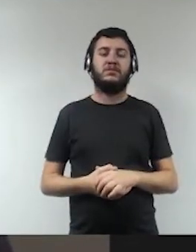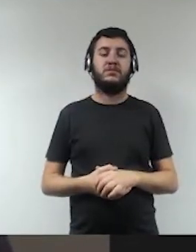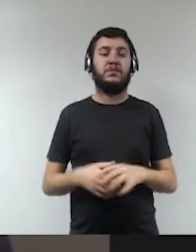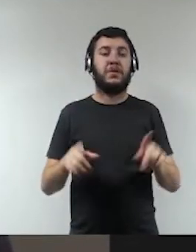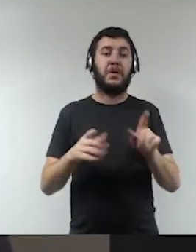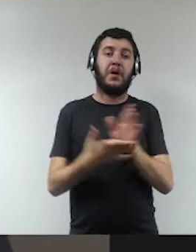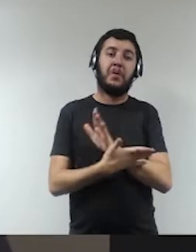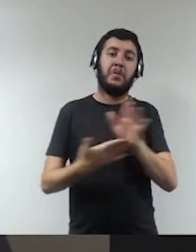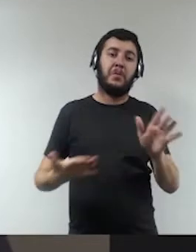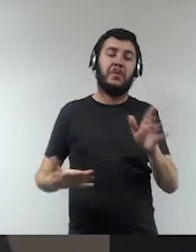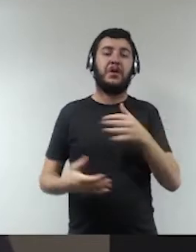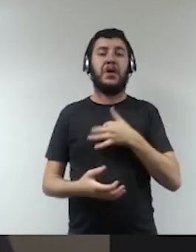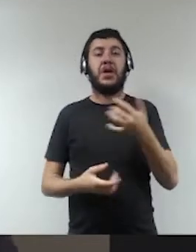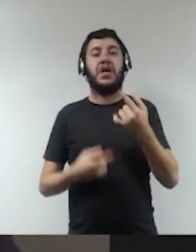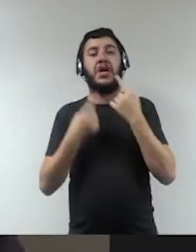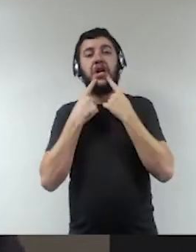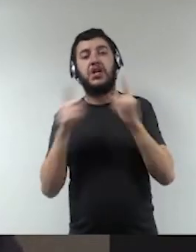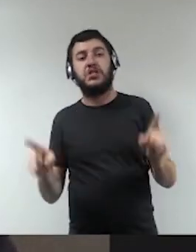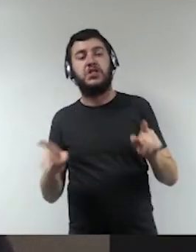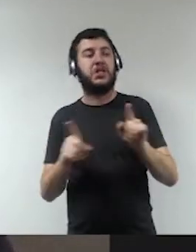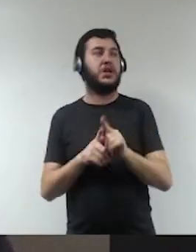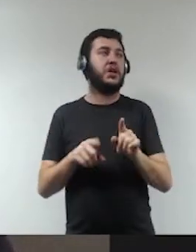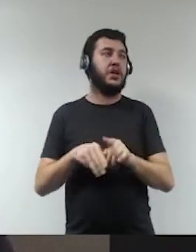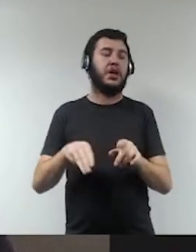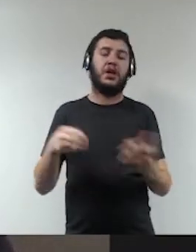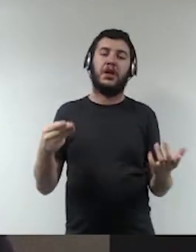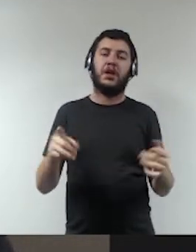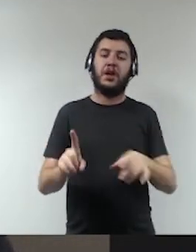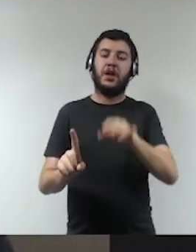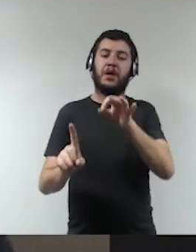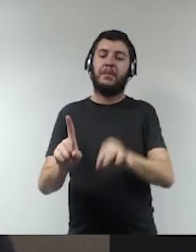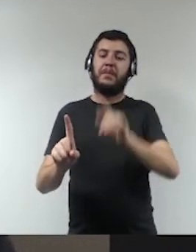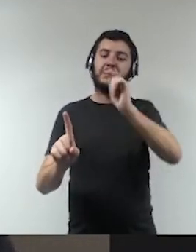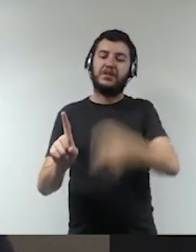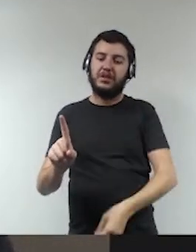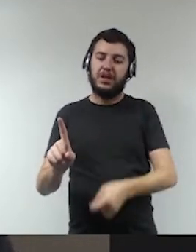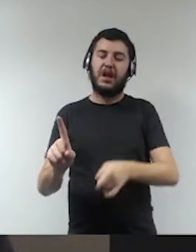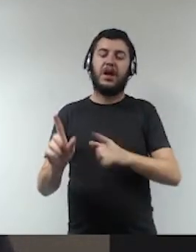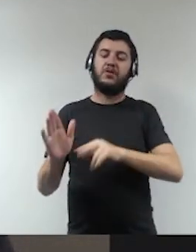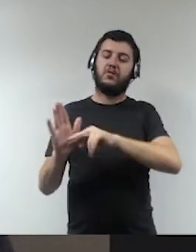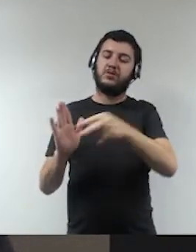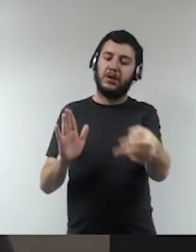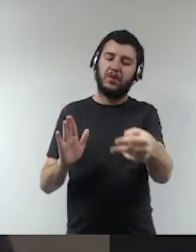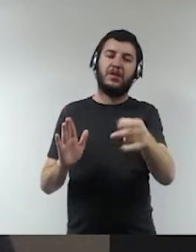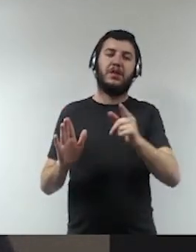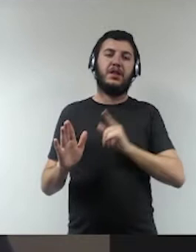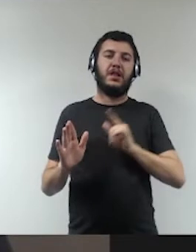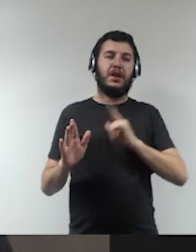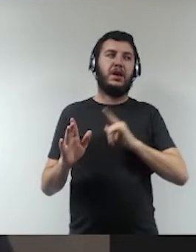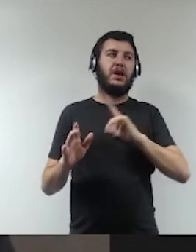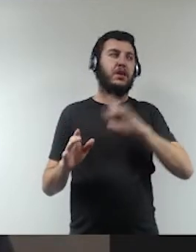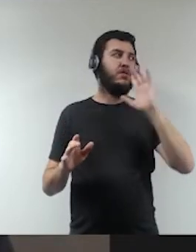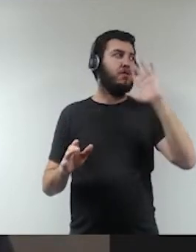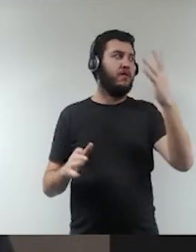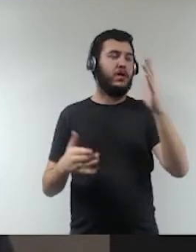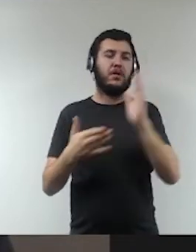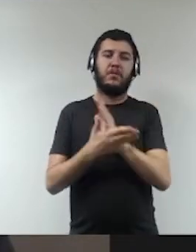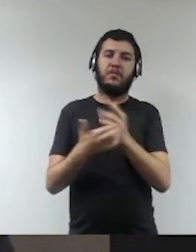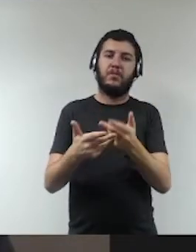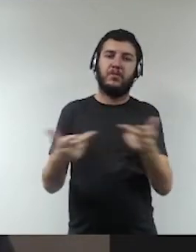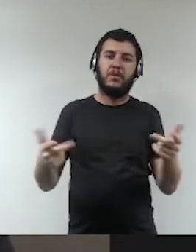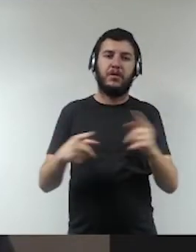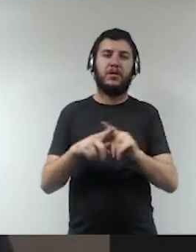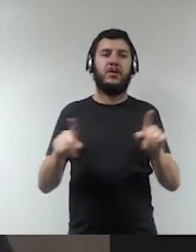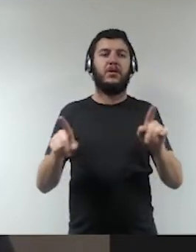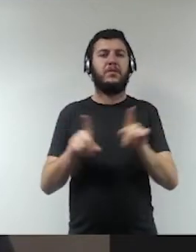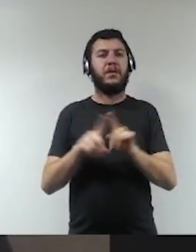Muitos criticam que alguns magistrados fazem, por conta do consequencialismo, um exercício de futurologia, mas eu volto a expor